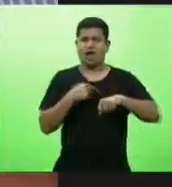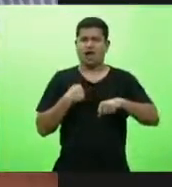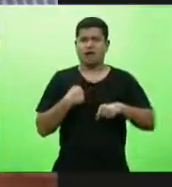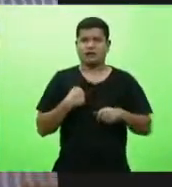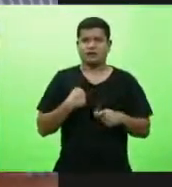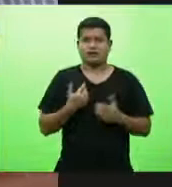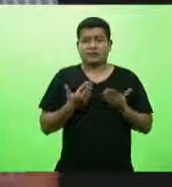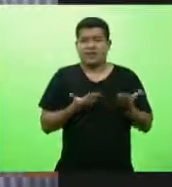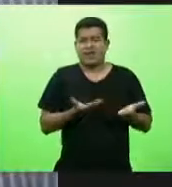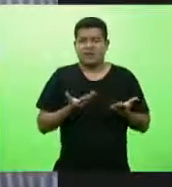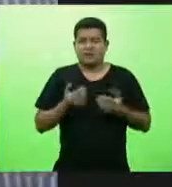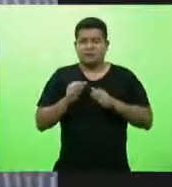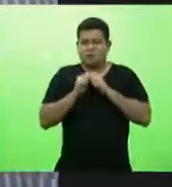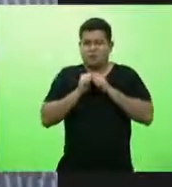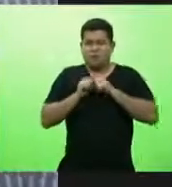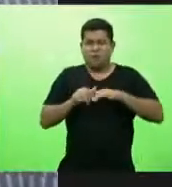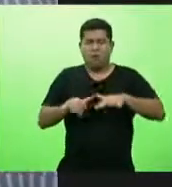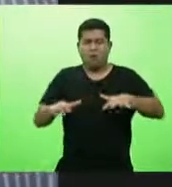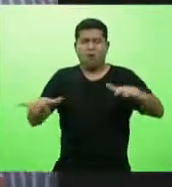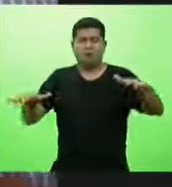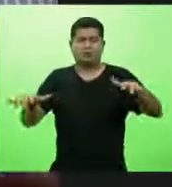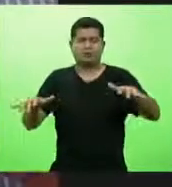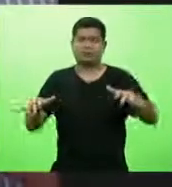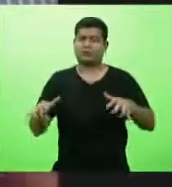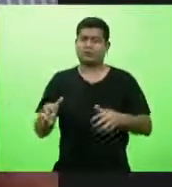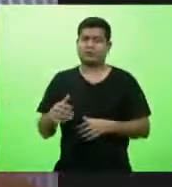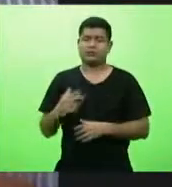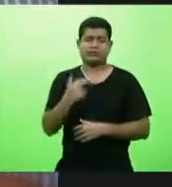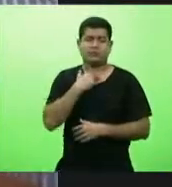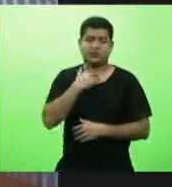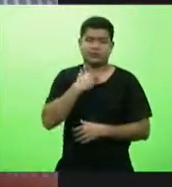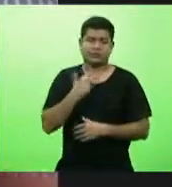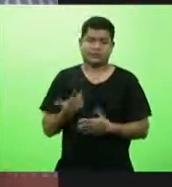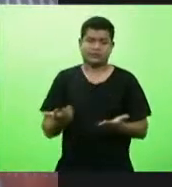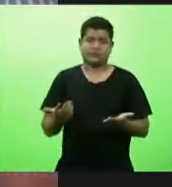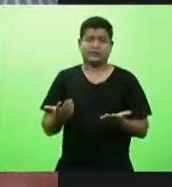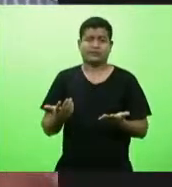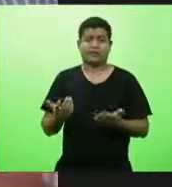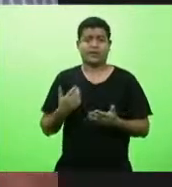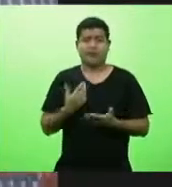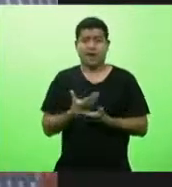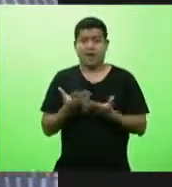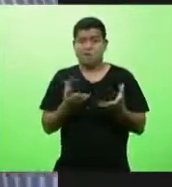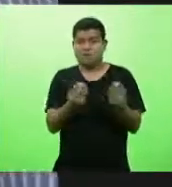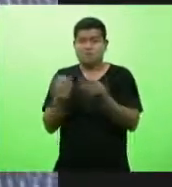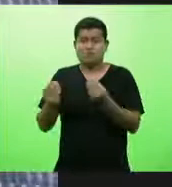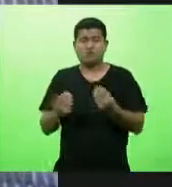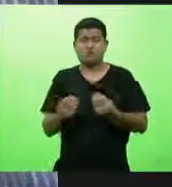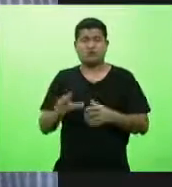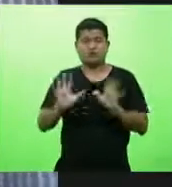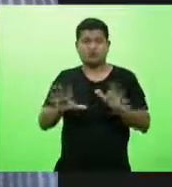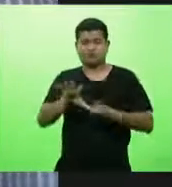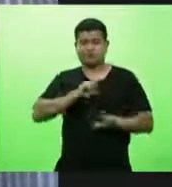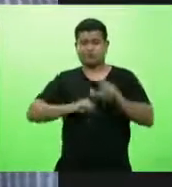tenha aonde tratar as pessoas. A quantia contaminada é tanta que você não